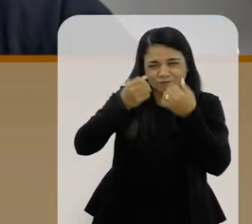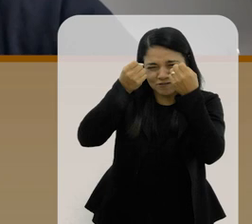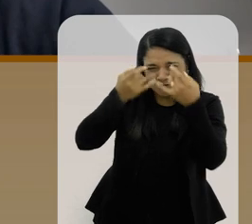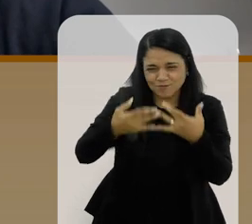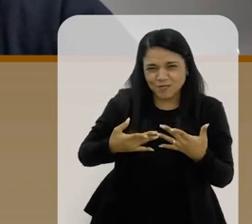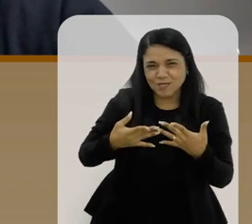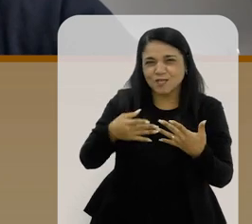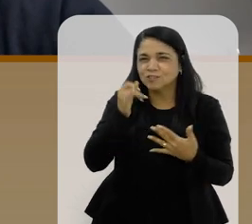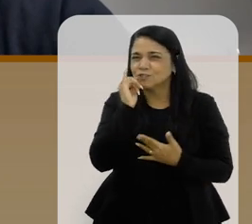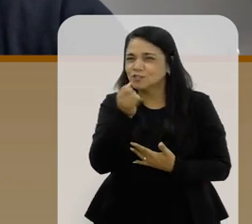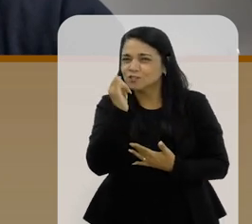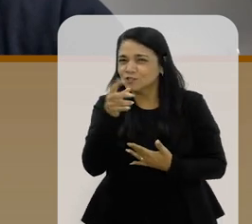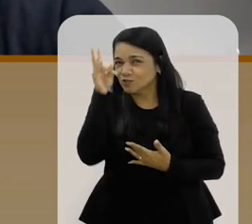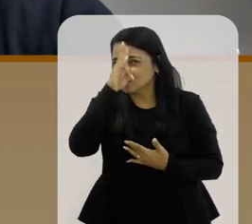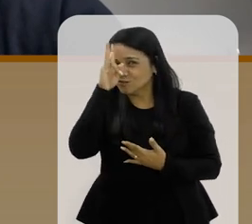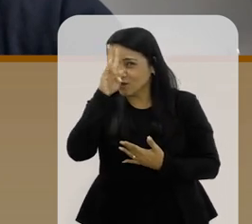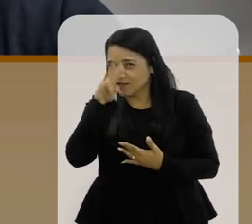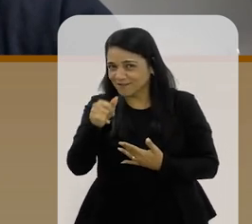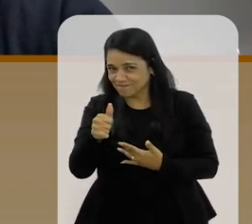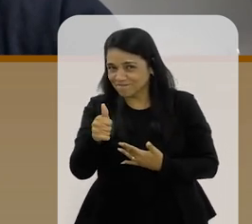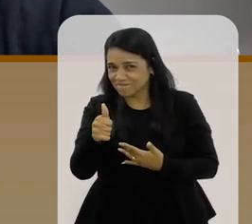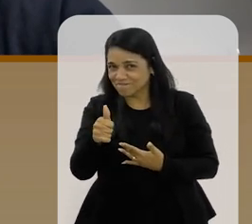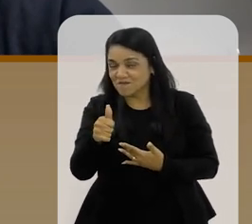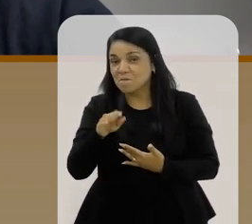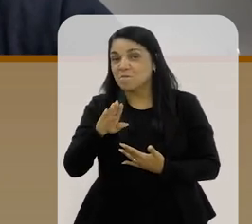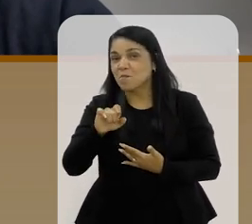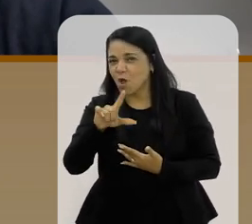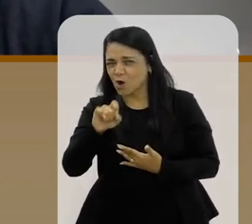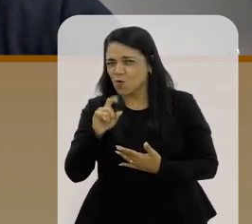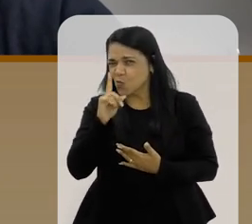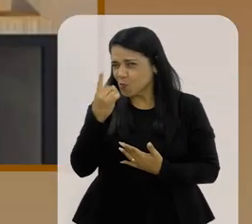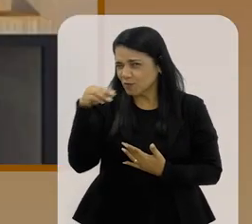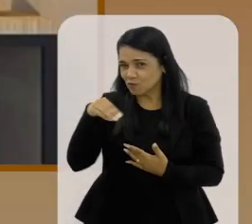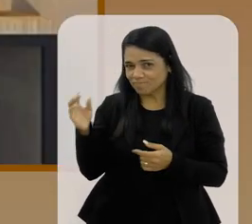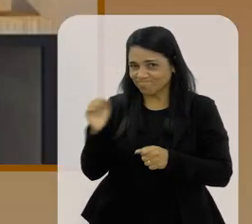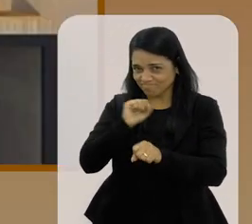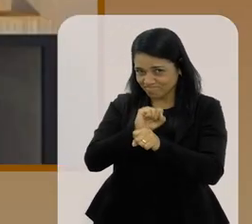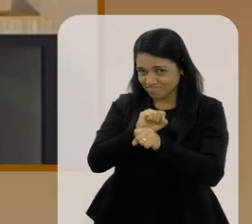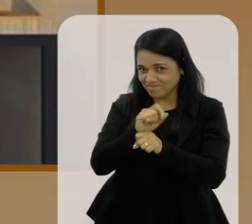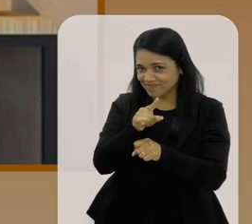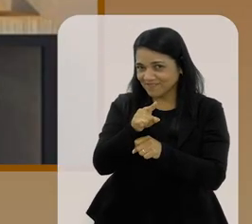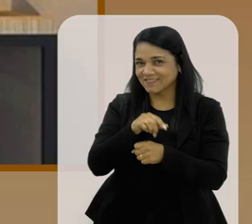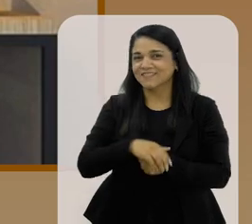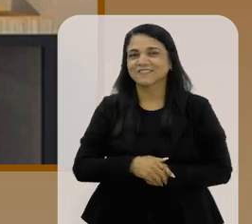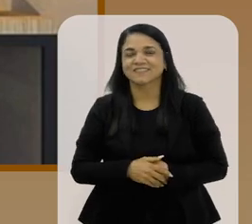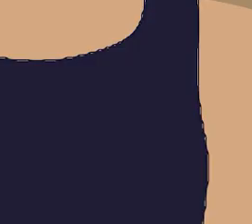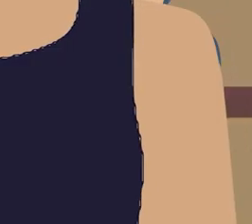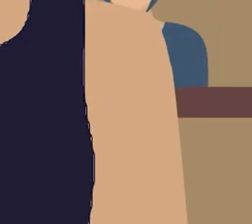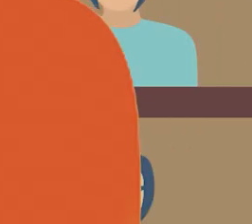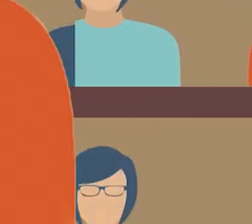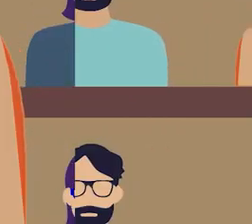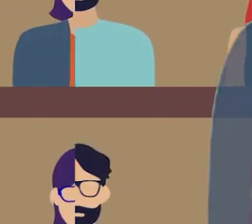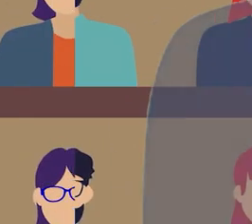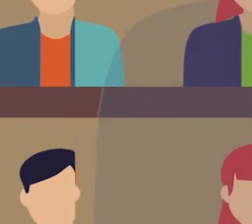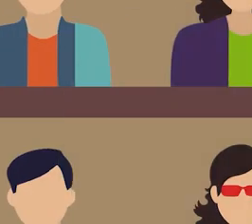gente volta contando um pouco mais da sua história no próximo bloco. É só um minutinho, não saia daí.